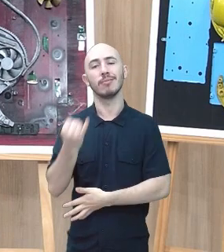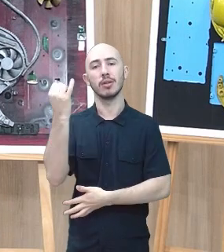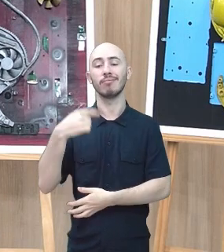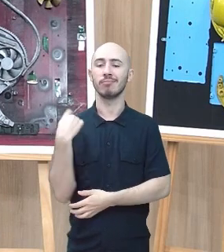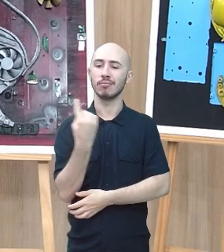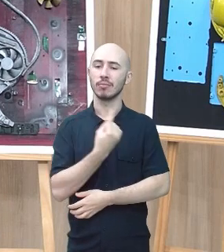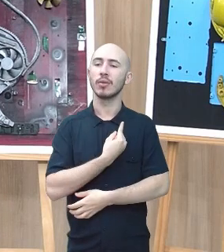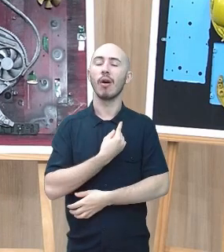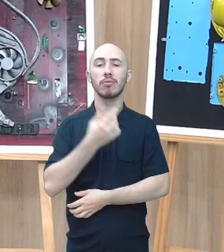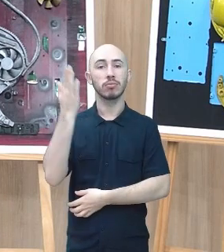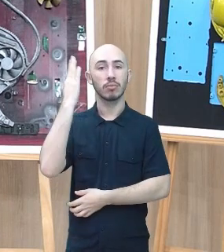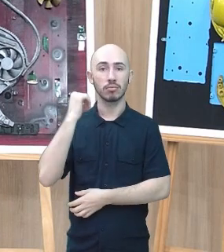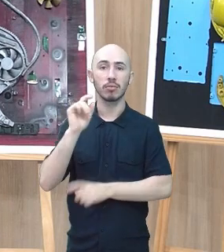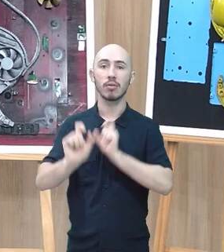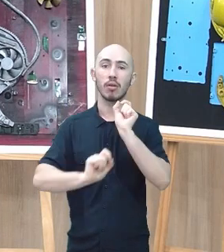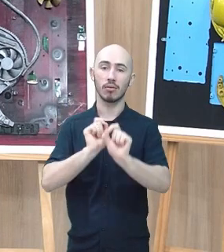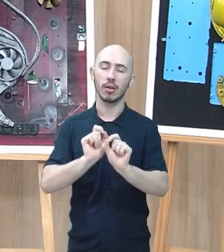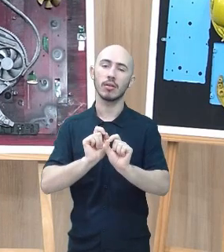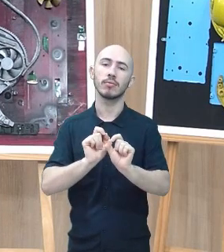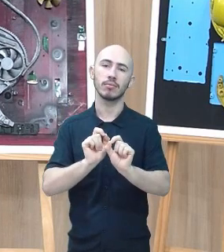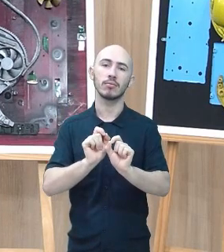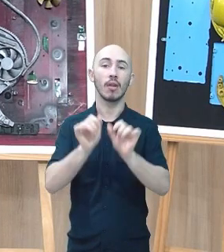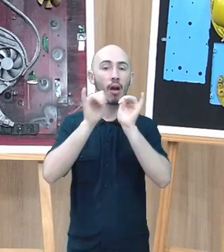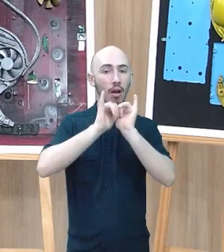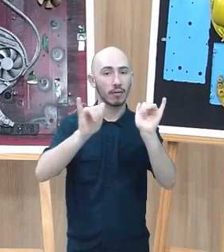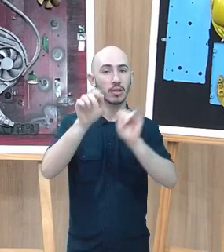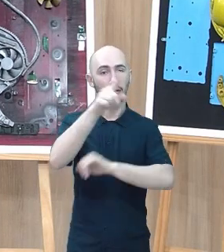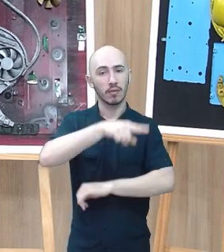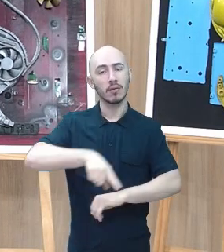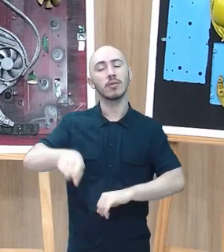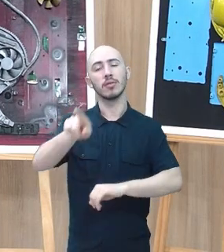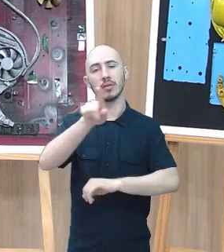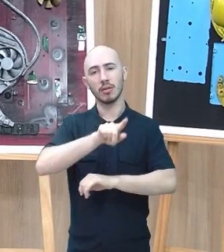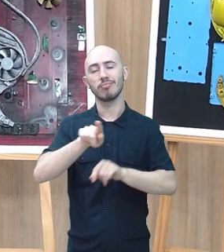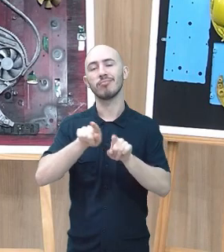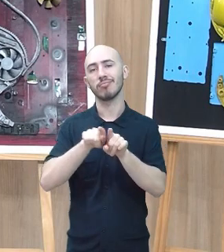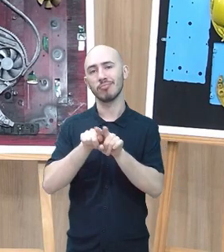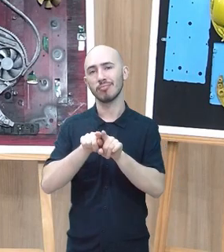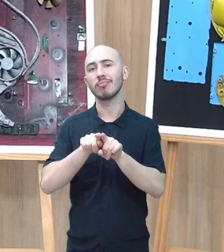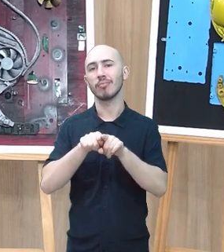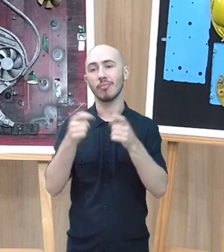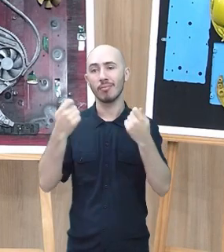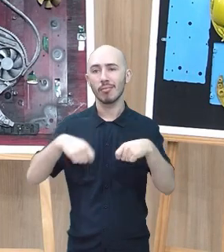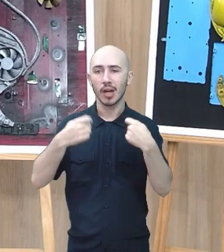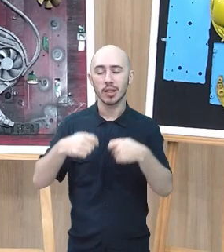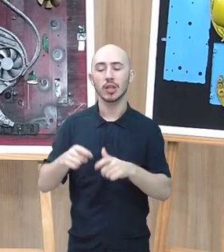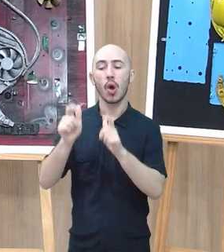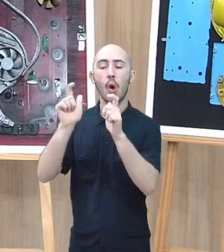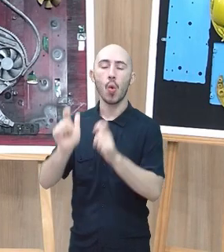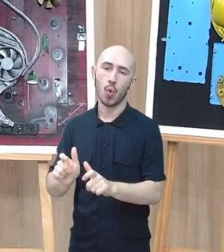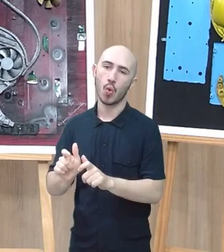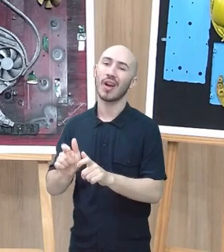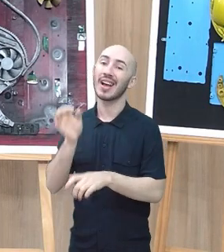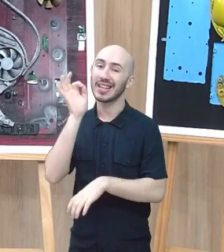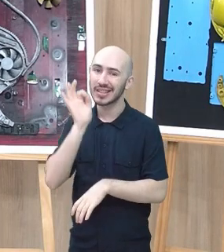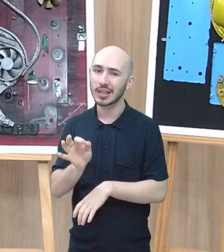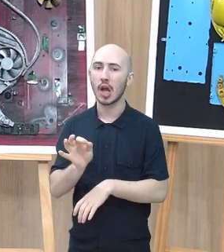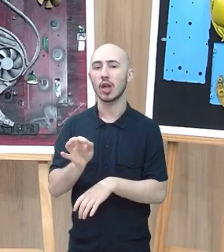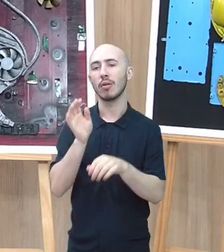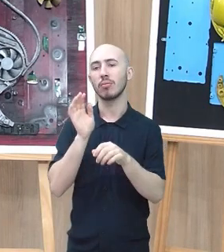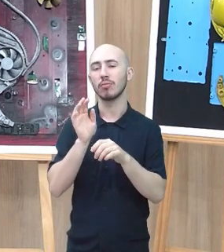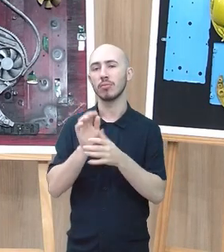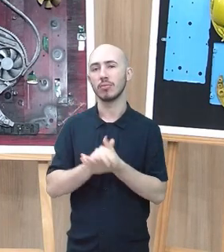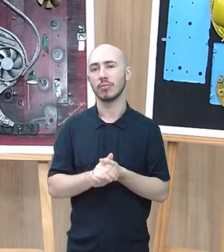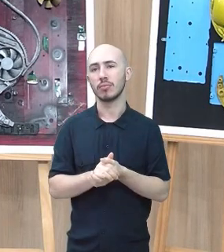gente frise aqui, né, alerte a vocês, porque esses resíduos eles precisam ter um cuidado especial.